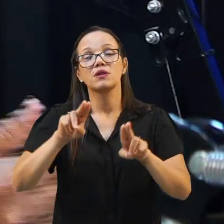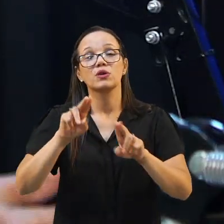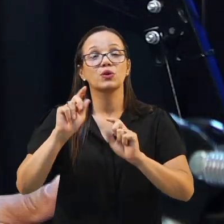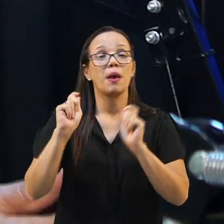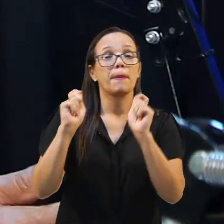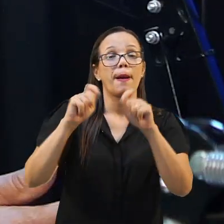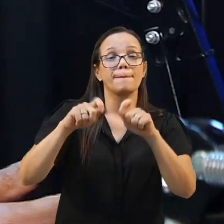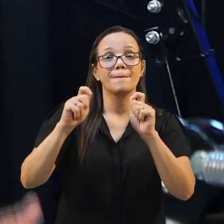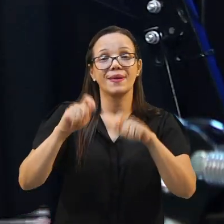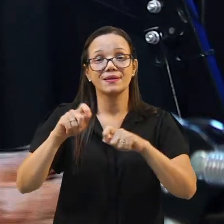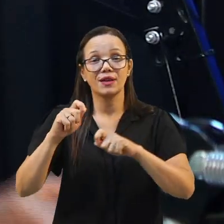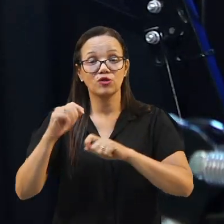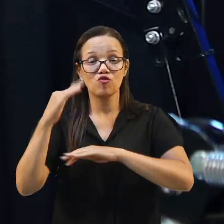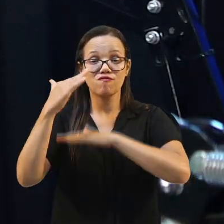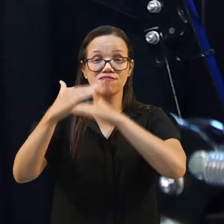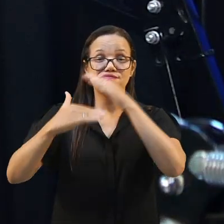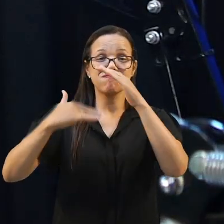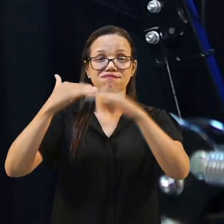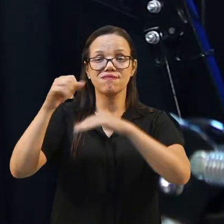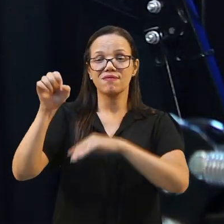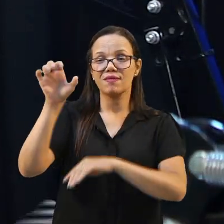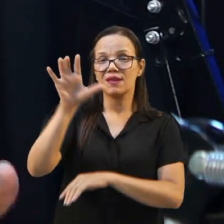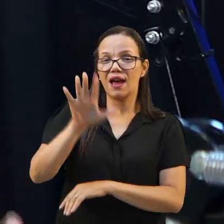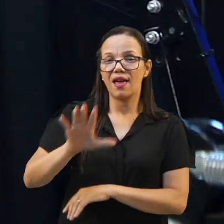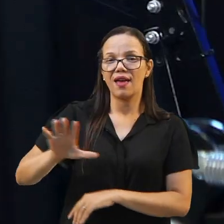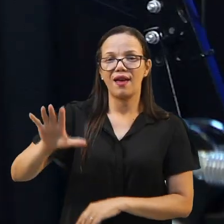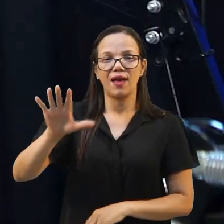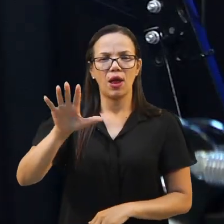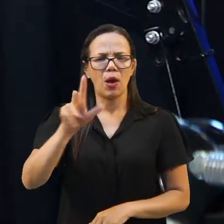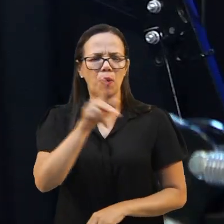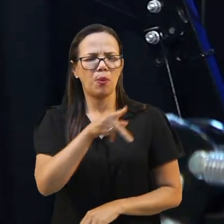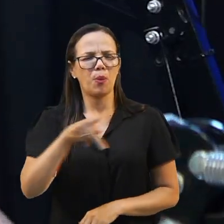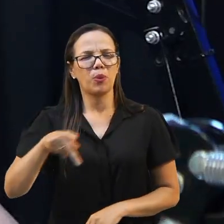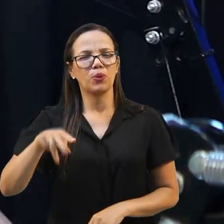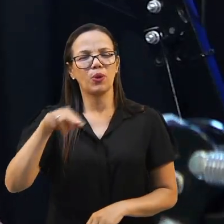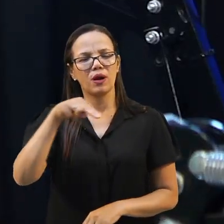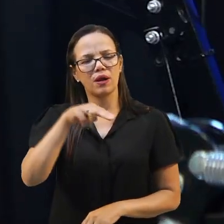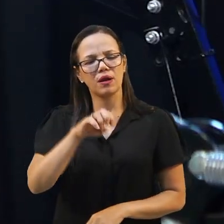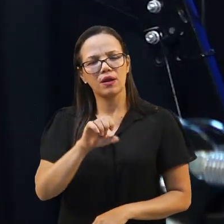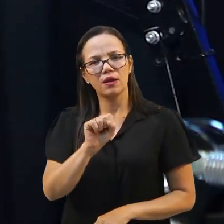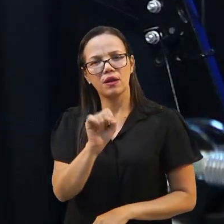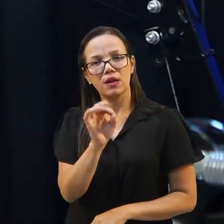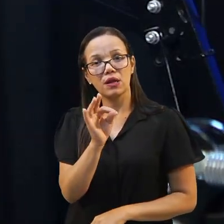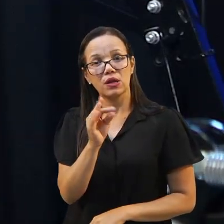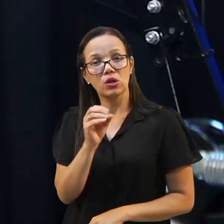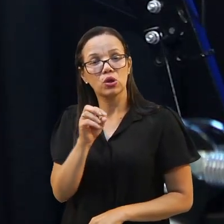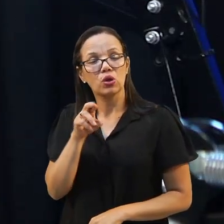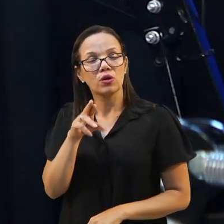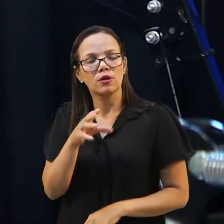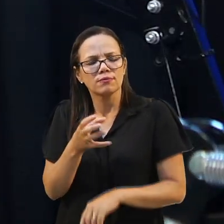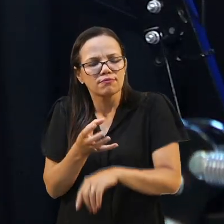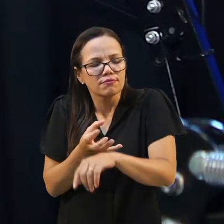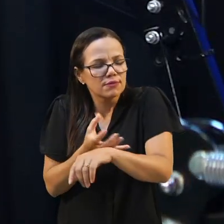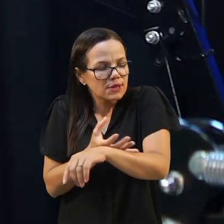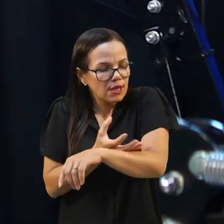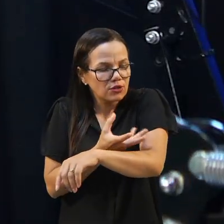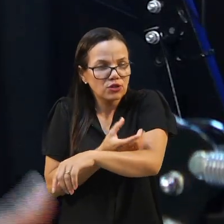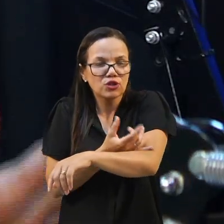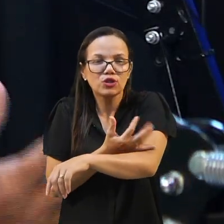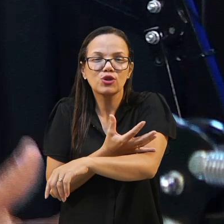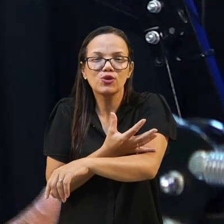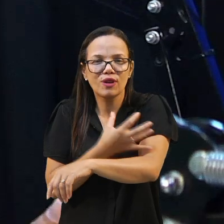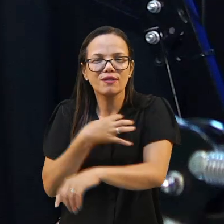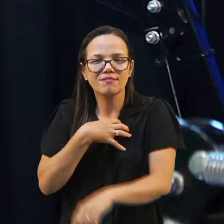condições de avançar nessa área. E o professor Nestor é muito sensível a essas demandas, e